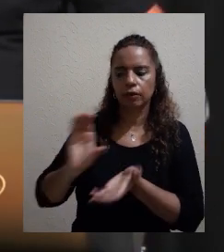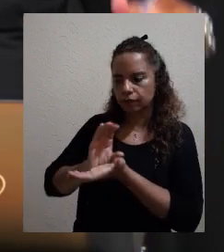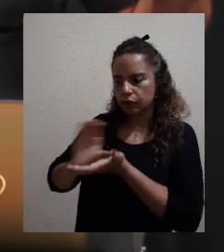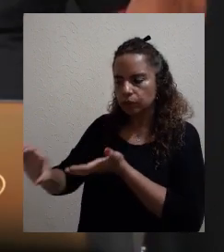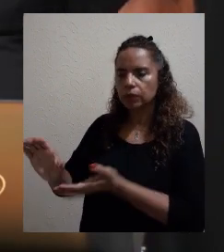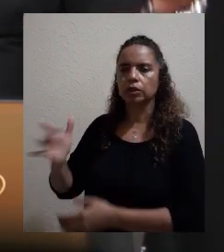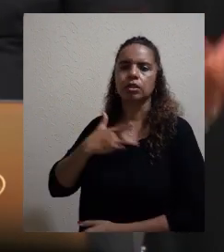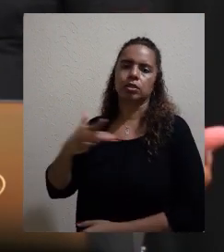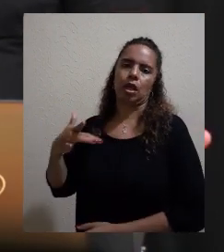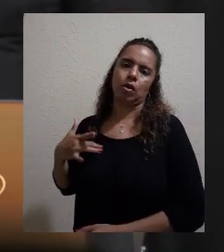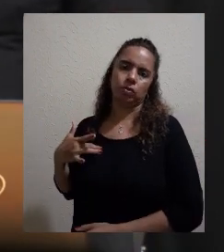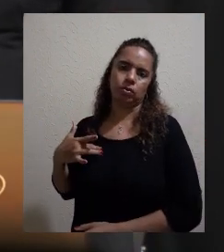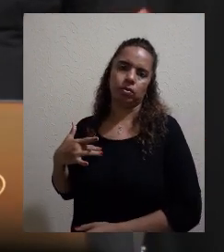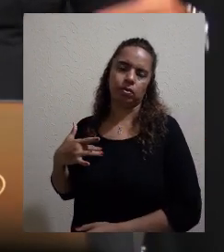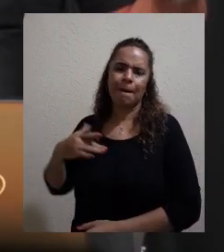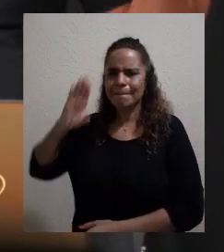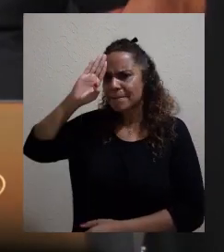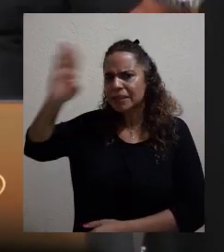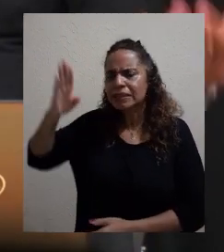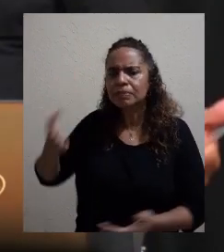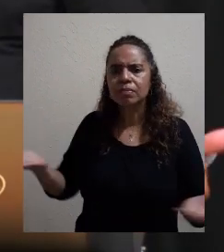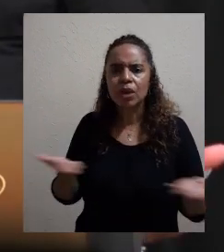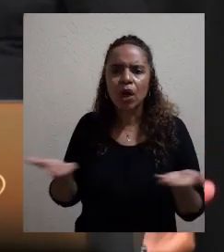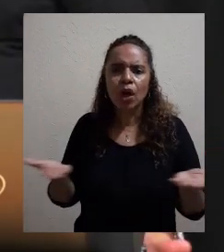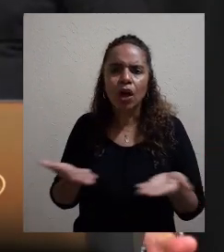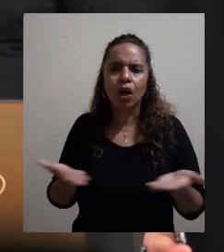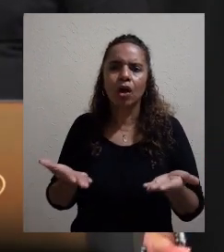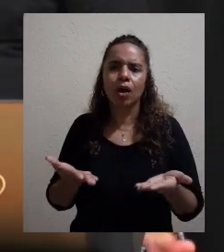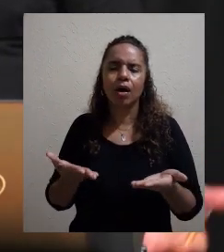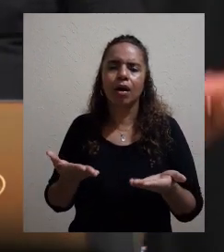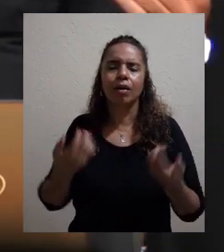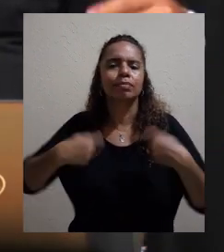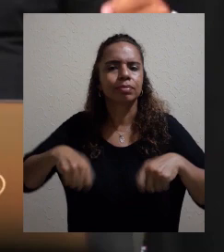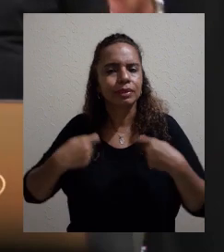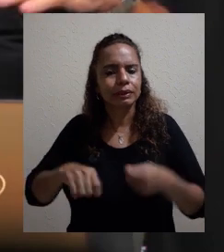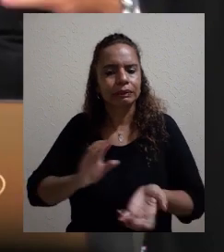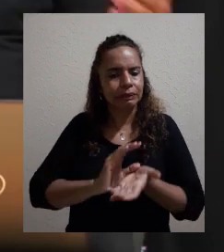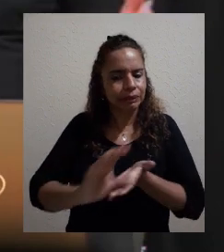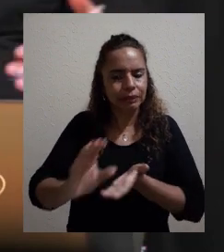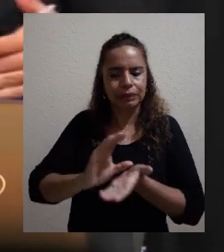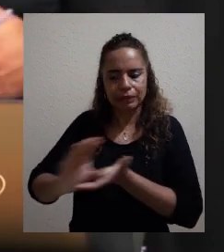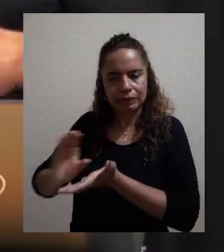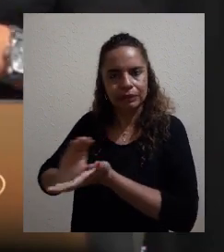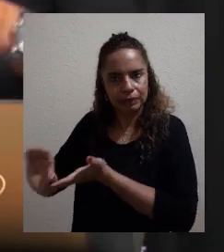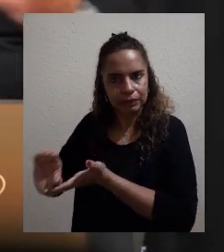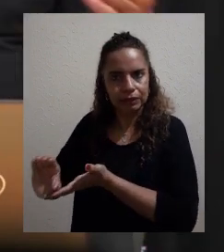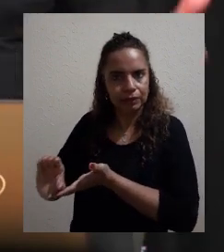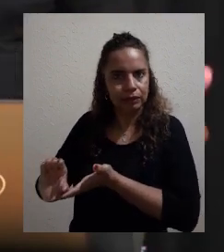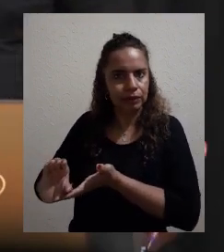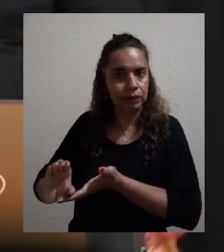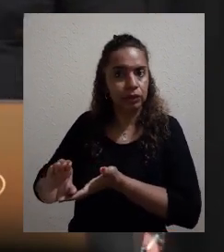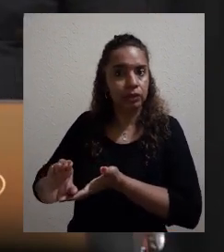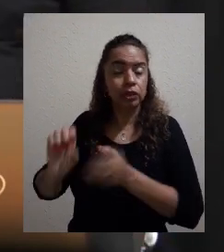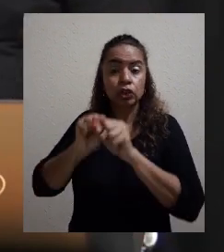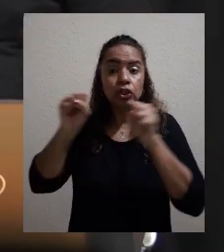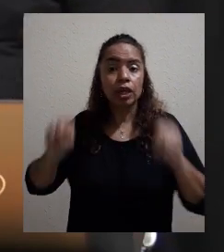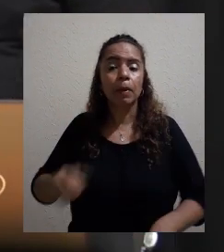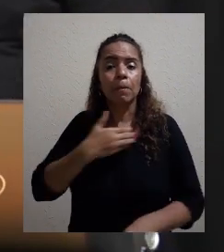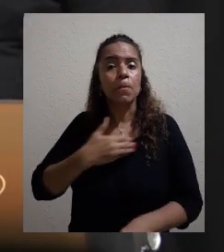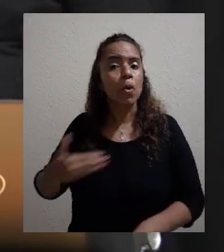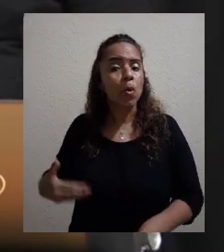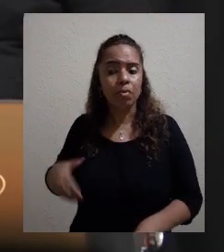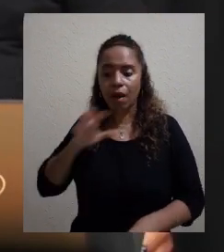investimento em ciência, que é o investimento em educação, que é o investimento na saúde, e por conta dessa necessidade